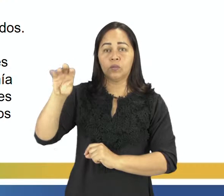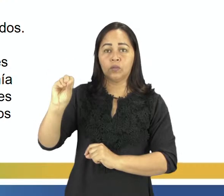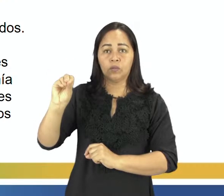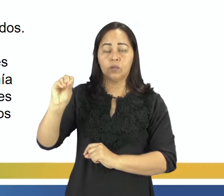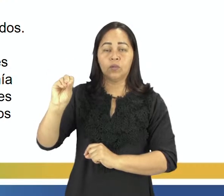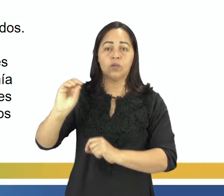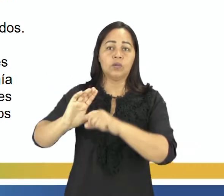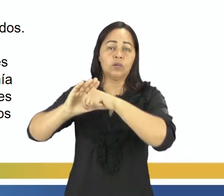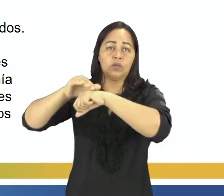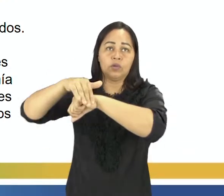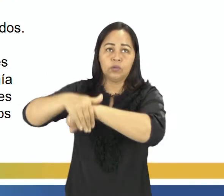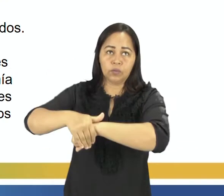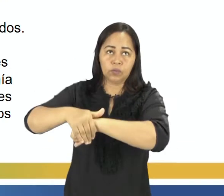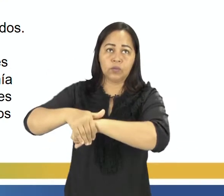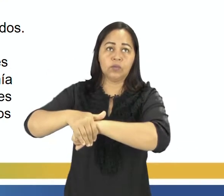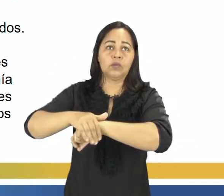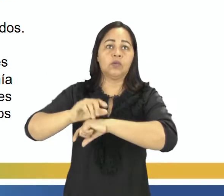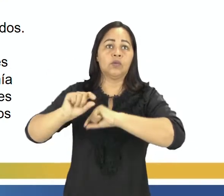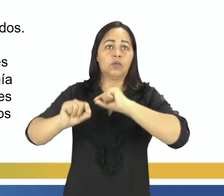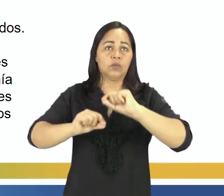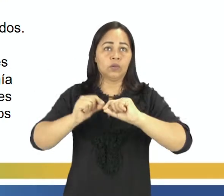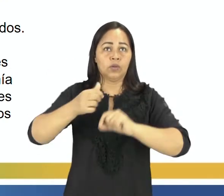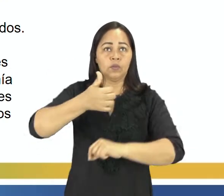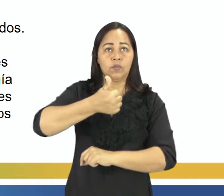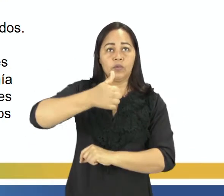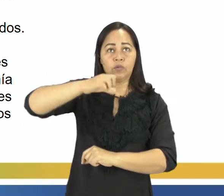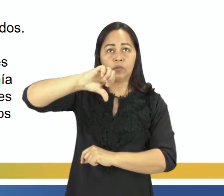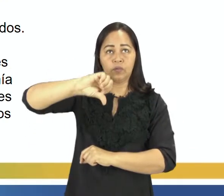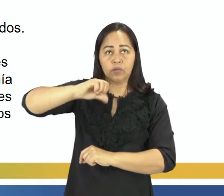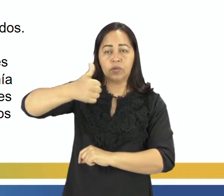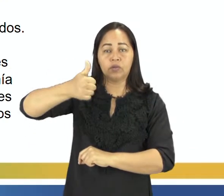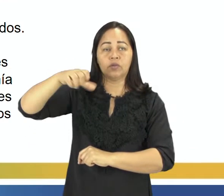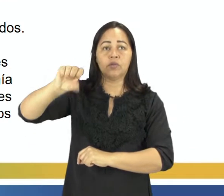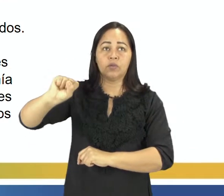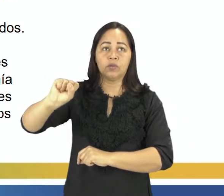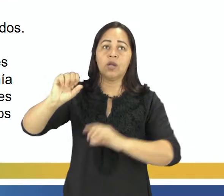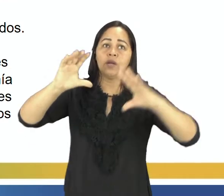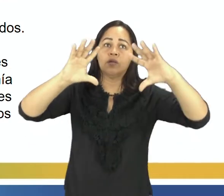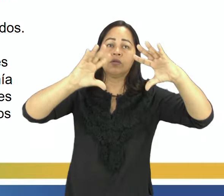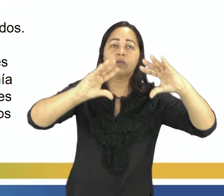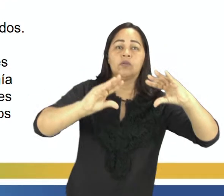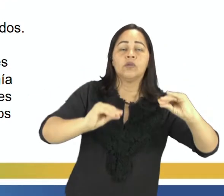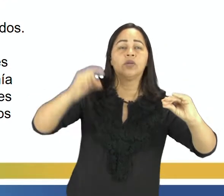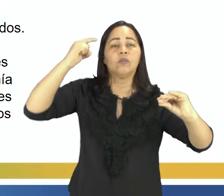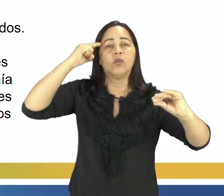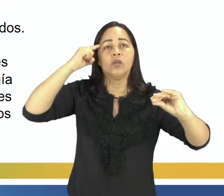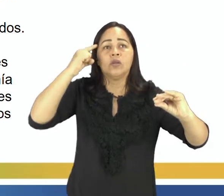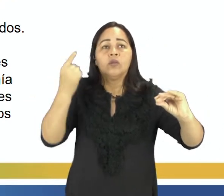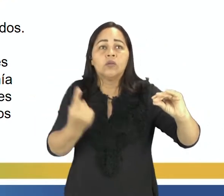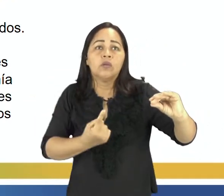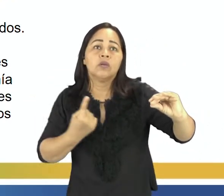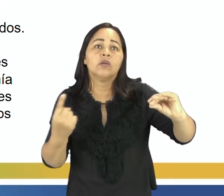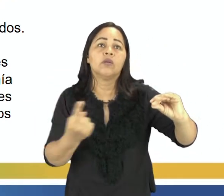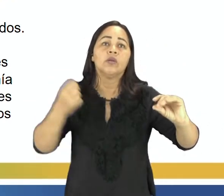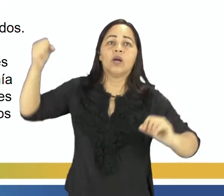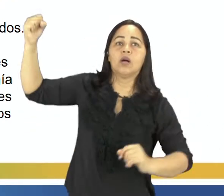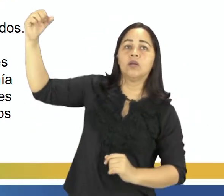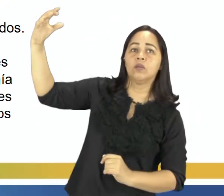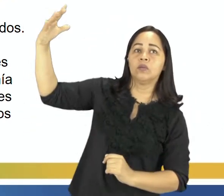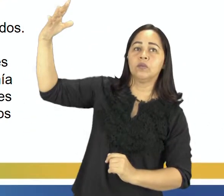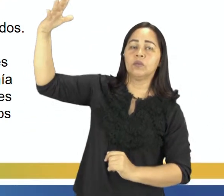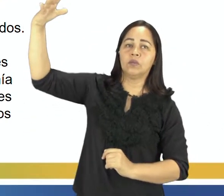de Neftali Reyes, 1918. Es de noche, medito triste y solo, a la luz de una